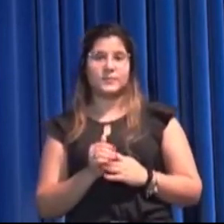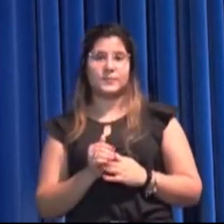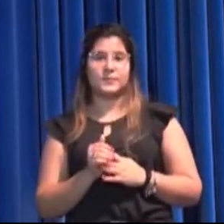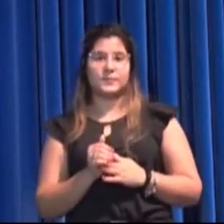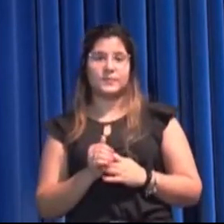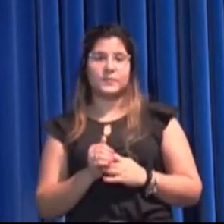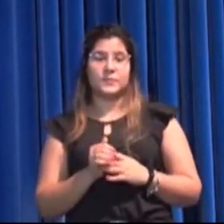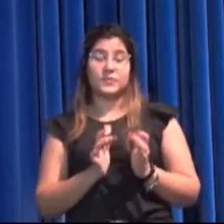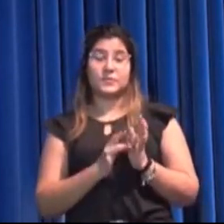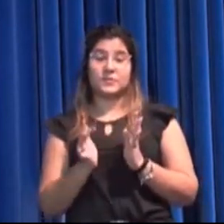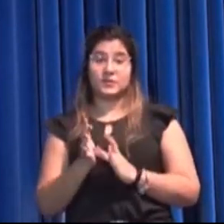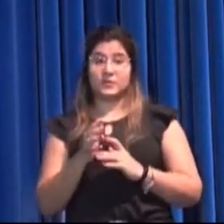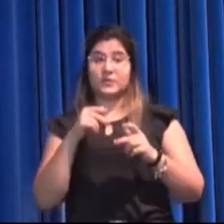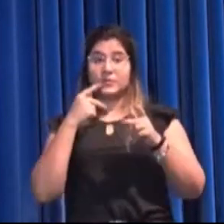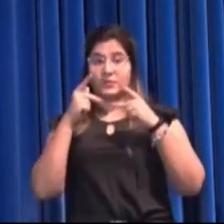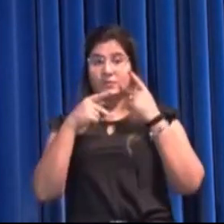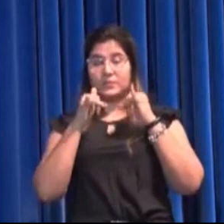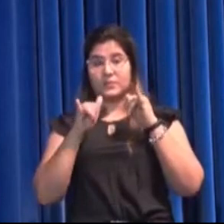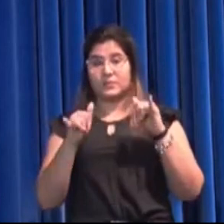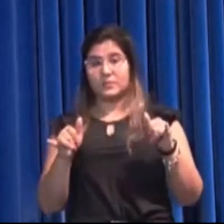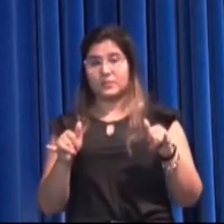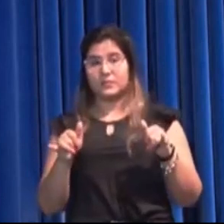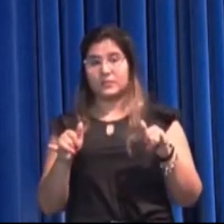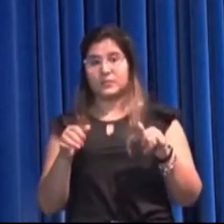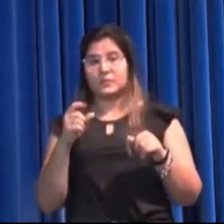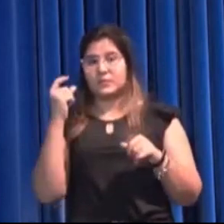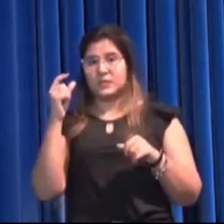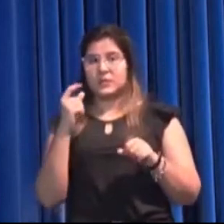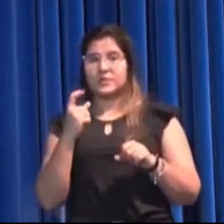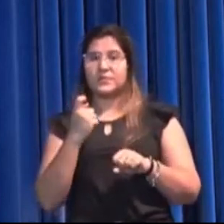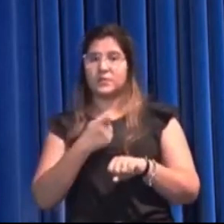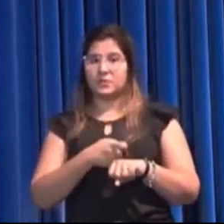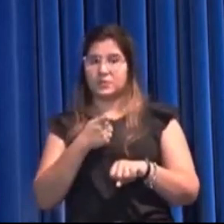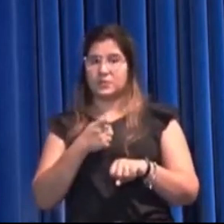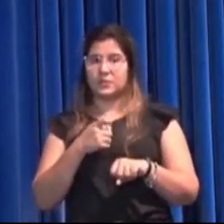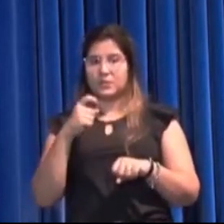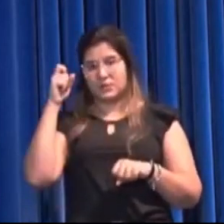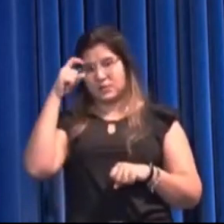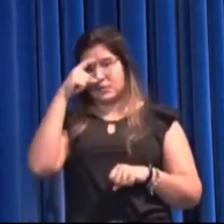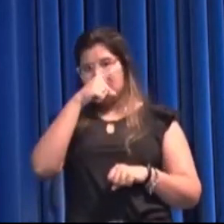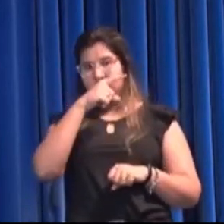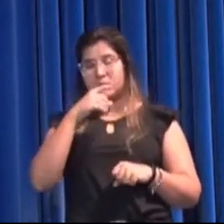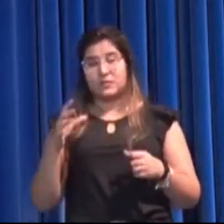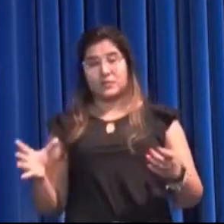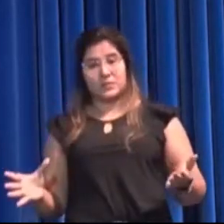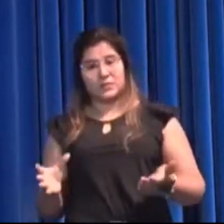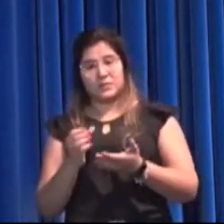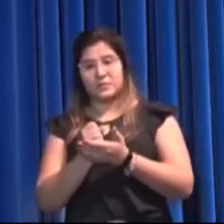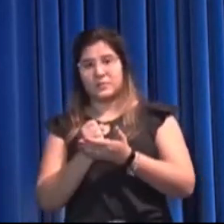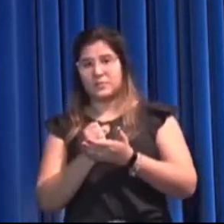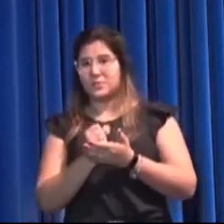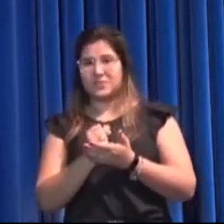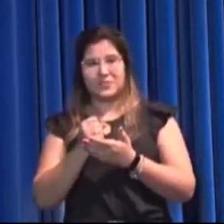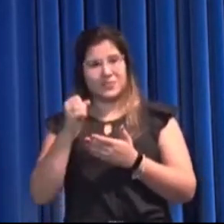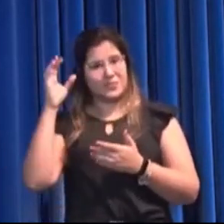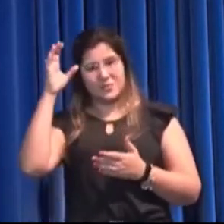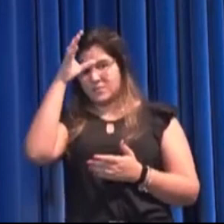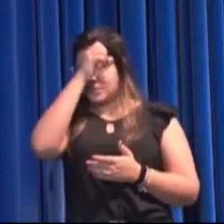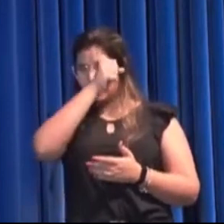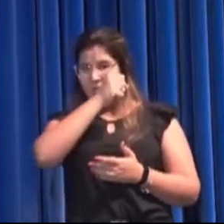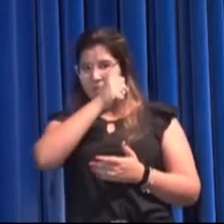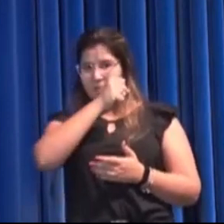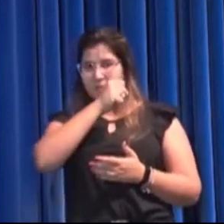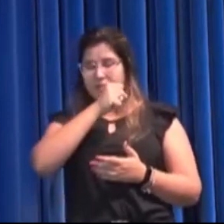leva uma palavra difícil, uma palavra dura, uma palavra de salvação, que eles não entendem,